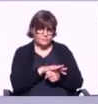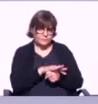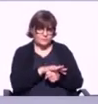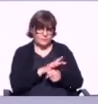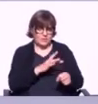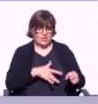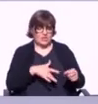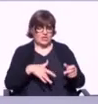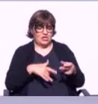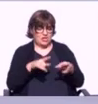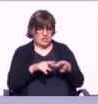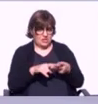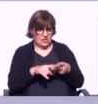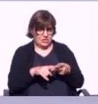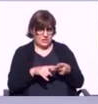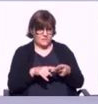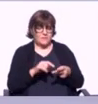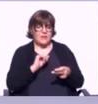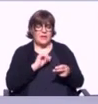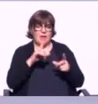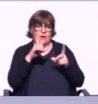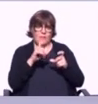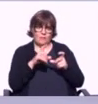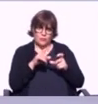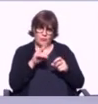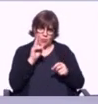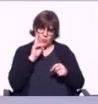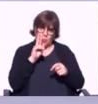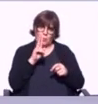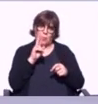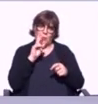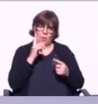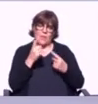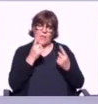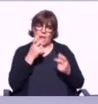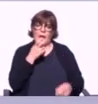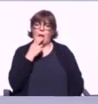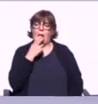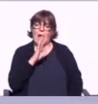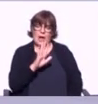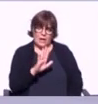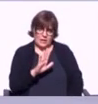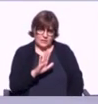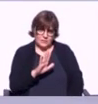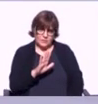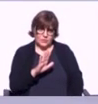dirigentes, fotografias comprometedoras de alguns árbitros,